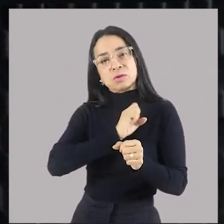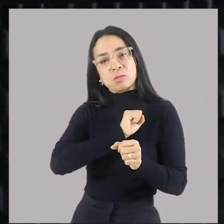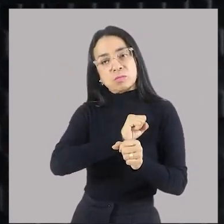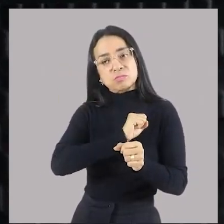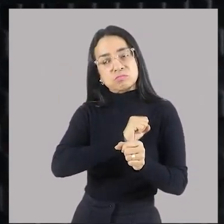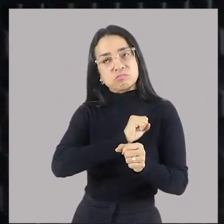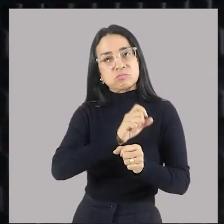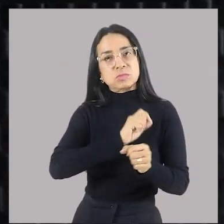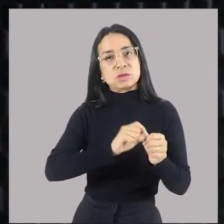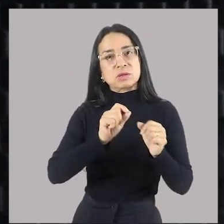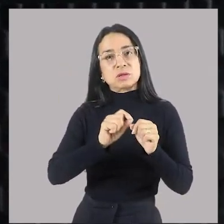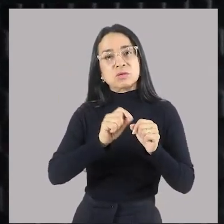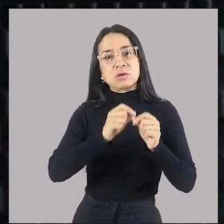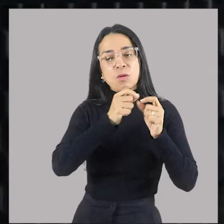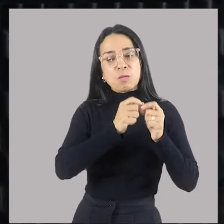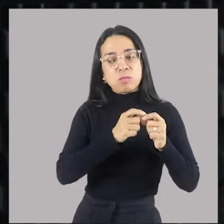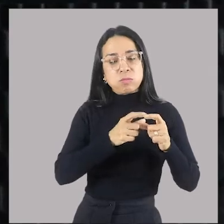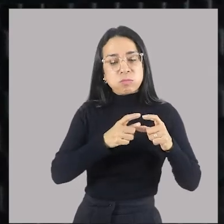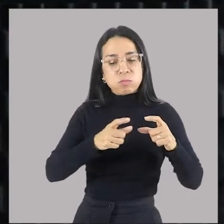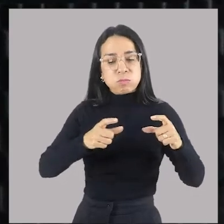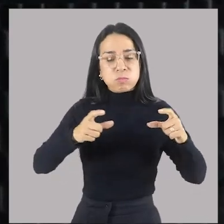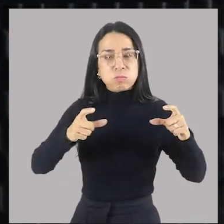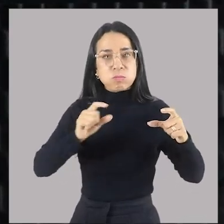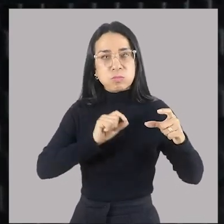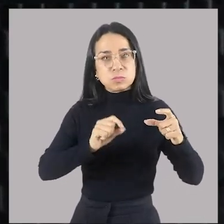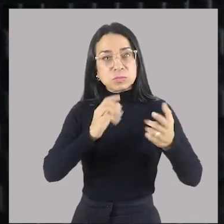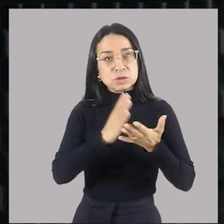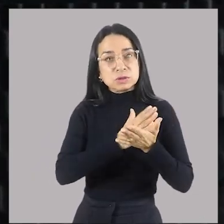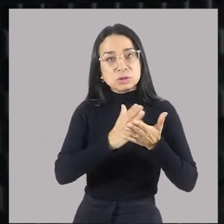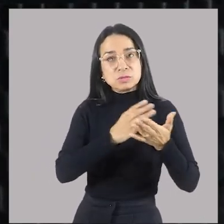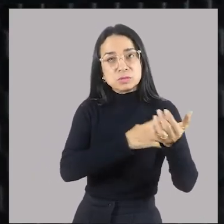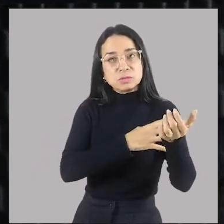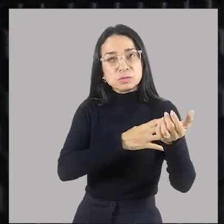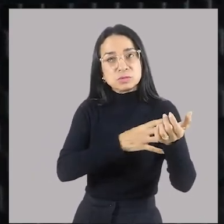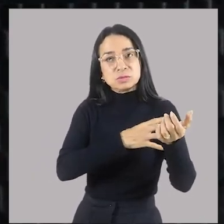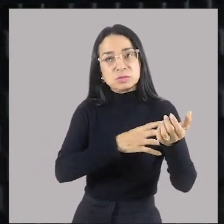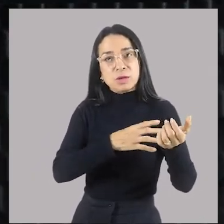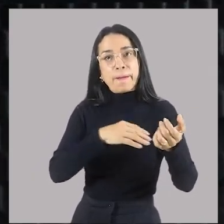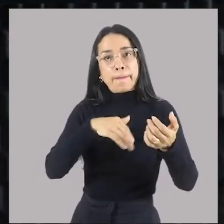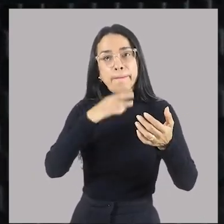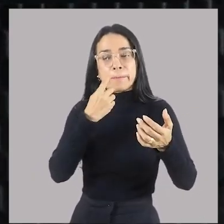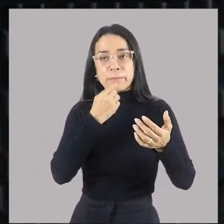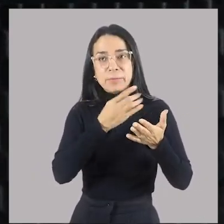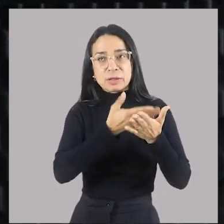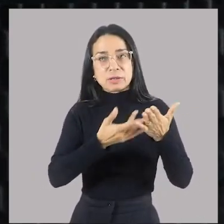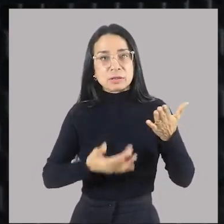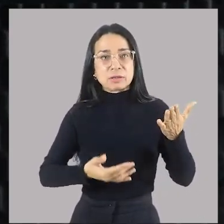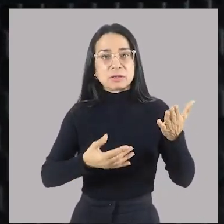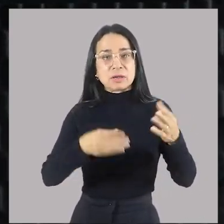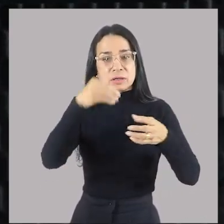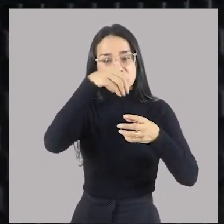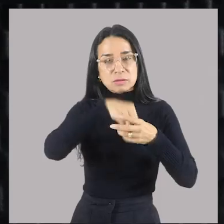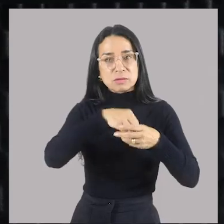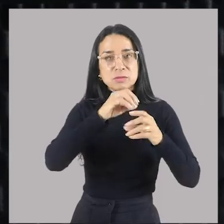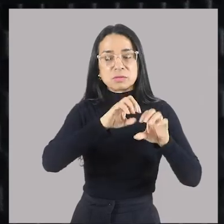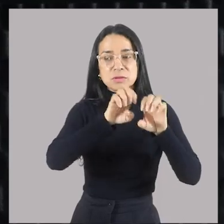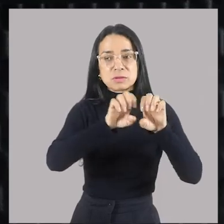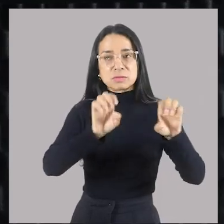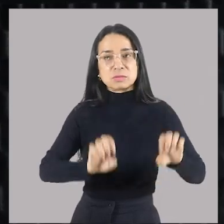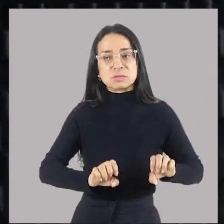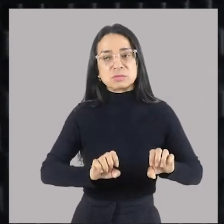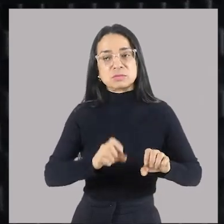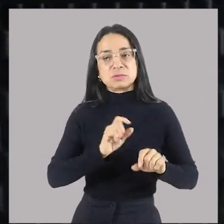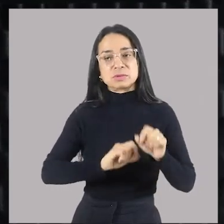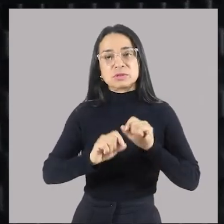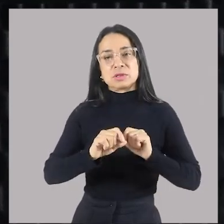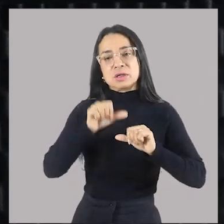ocorra vasodilatação em algumas musculaturas, para que mais sangue vá para aquela estrutura, que ocorra